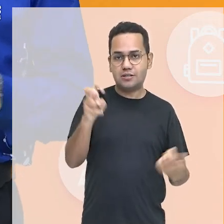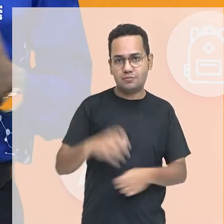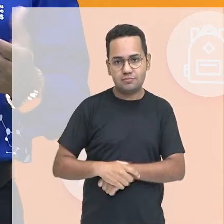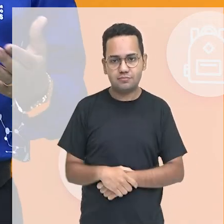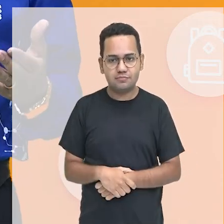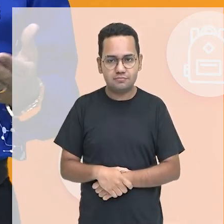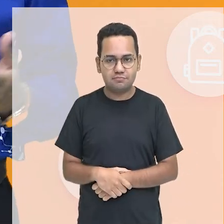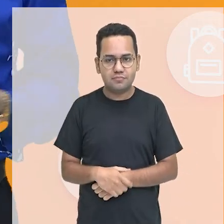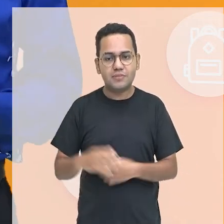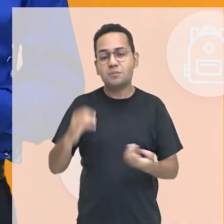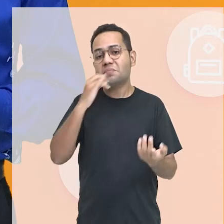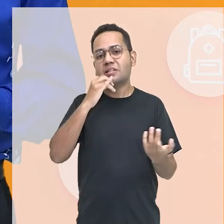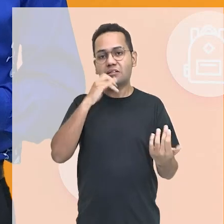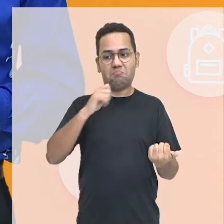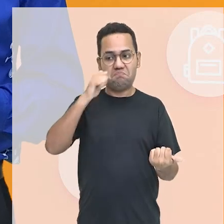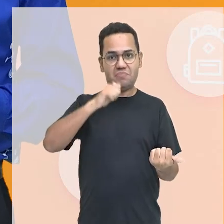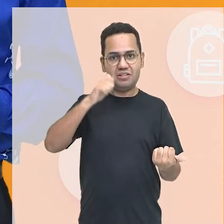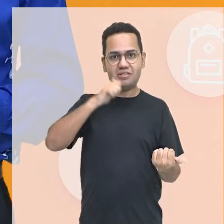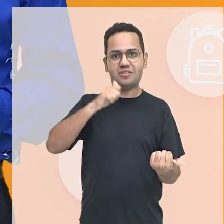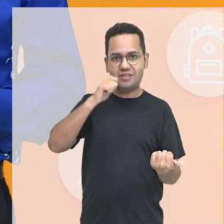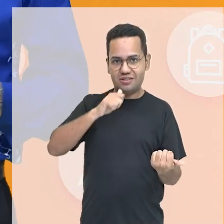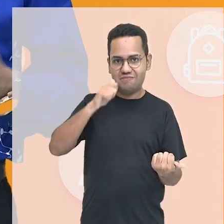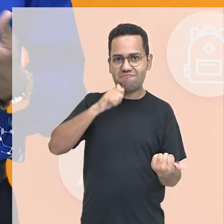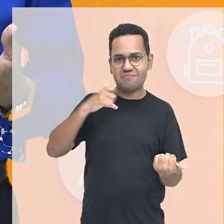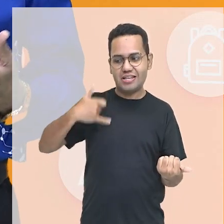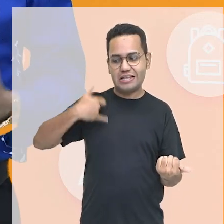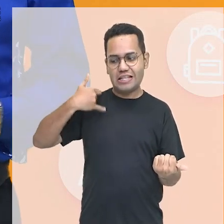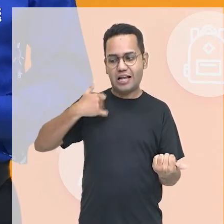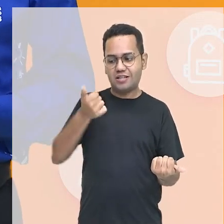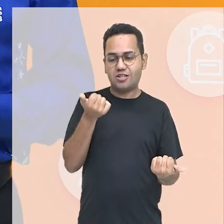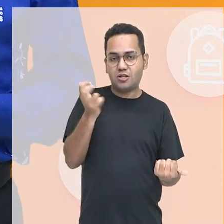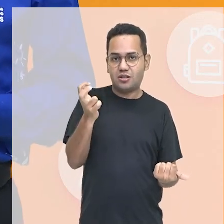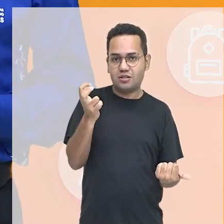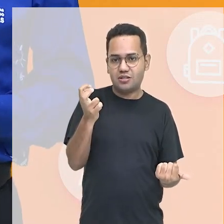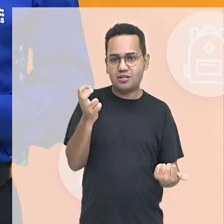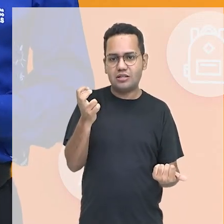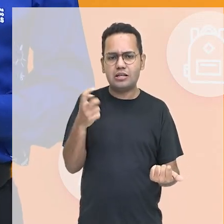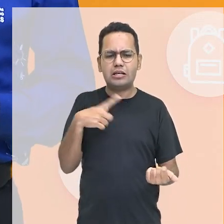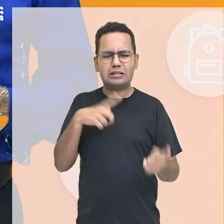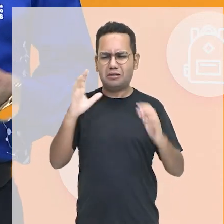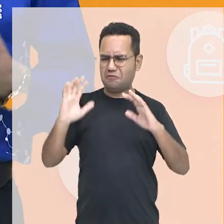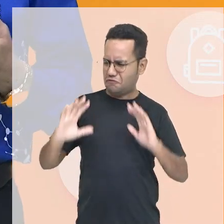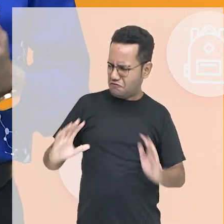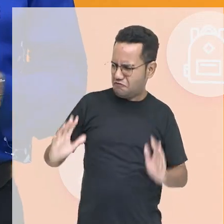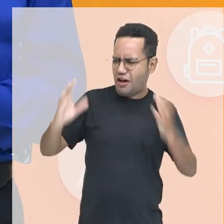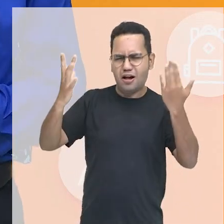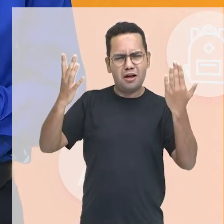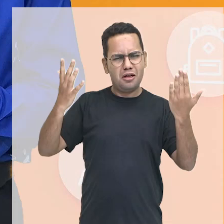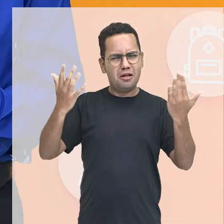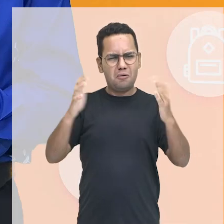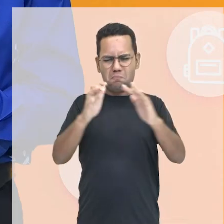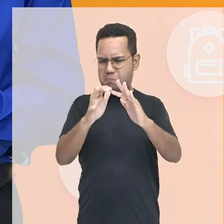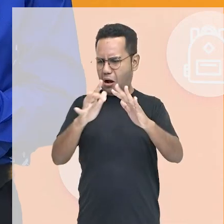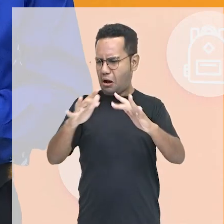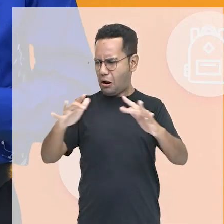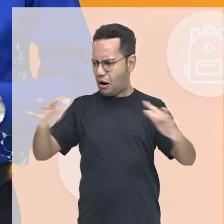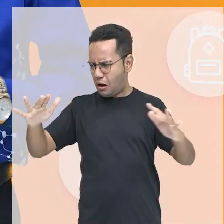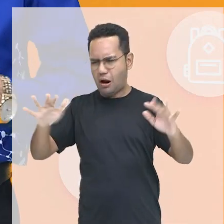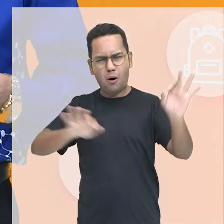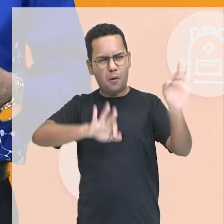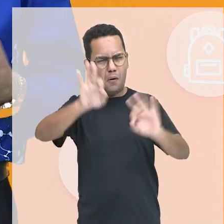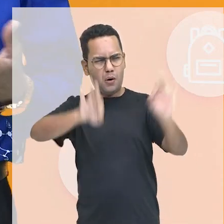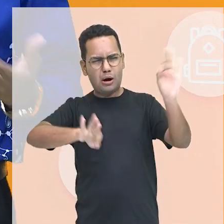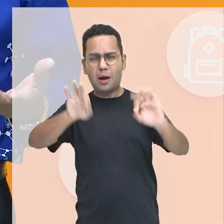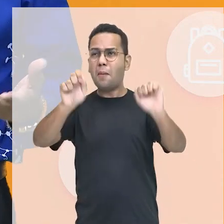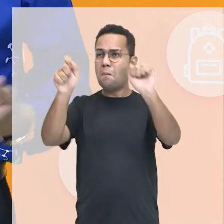sociedade, uma menina, quando faz 15 anos, geralmente faz-se uma festa, baile de debutante,